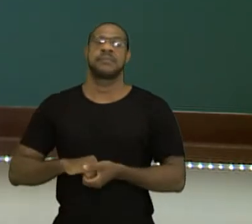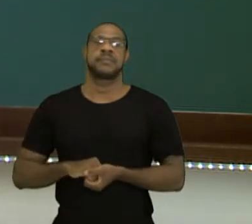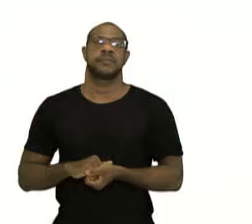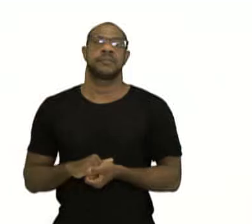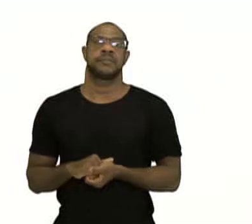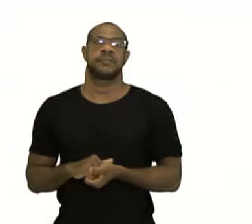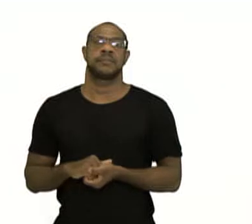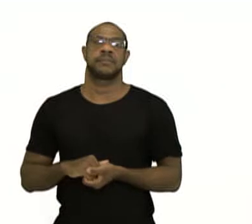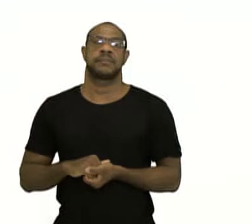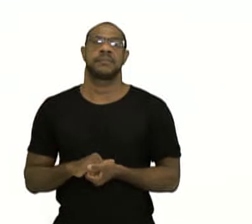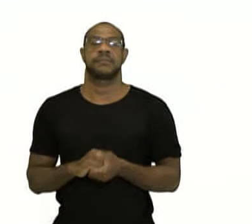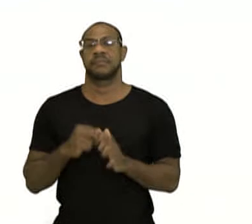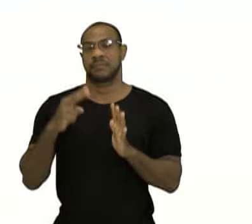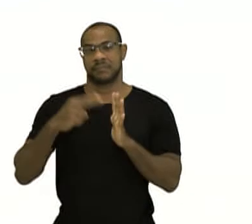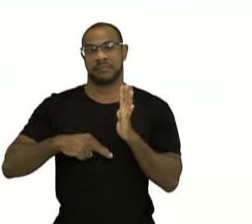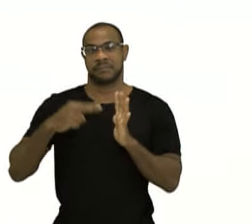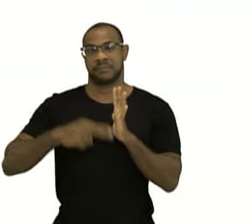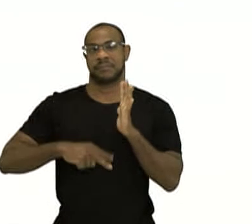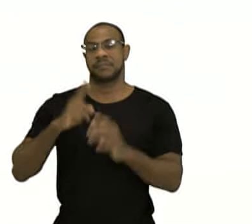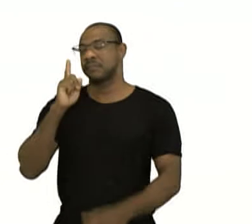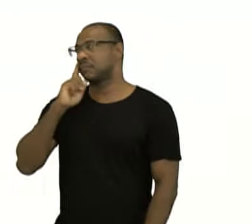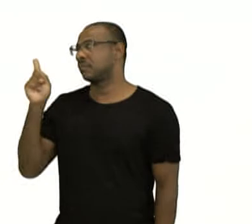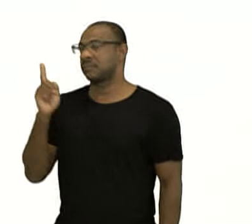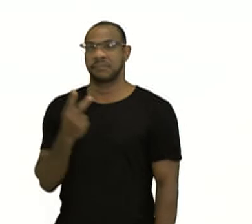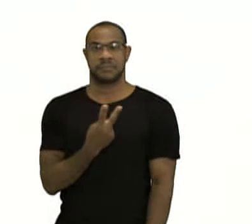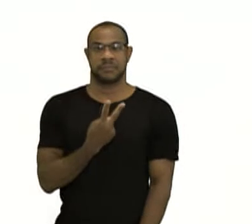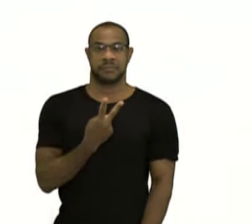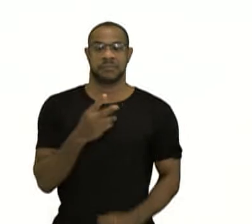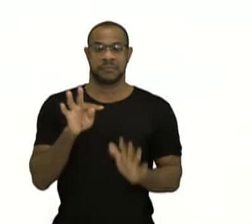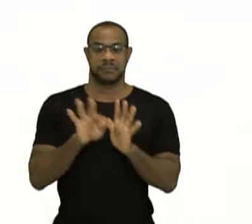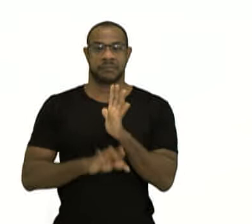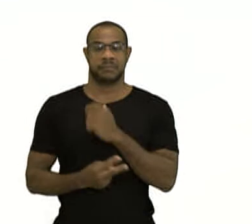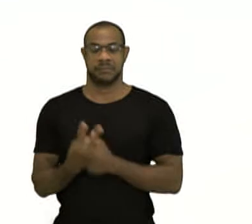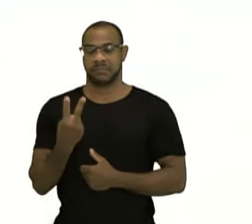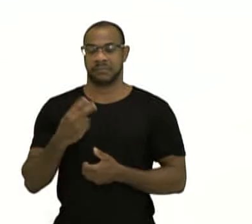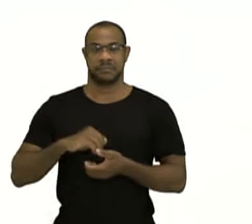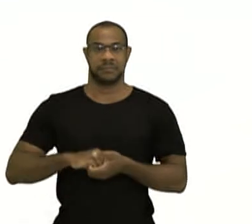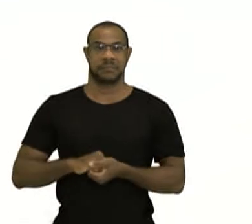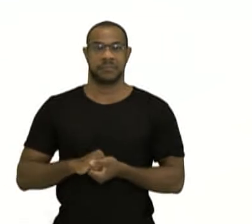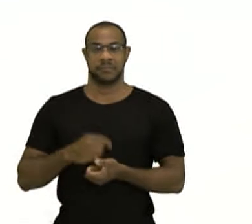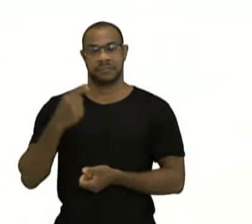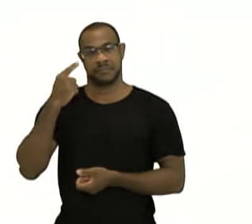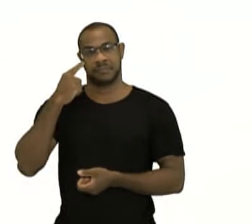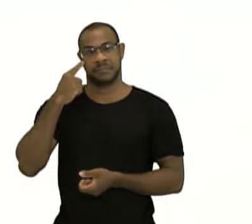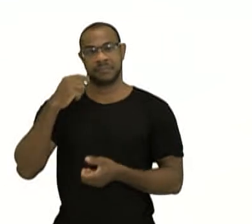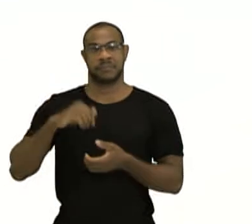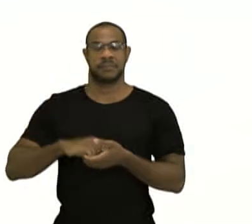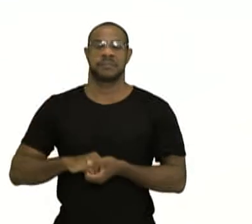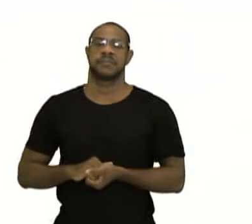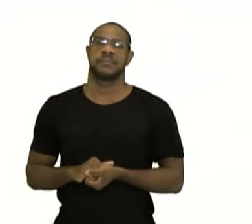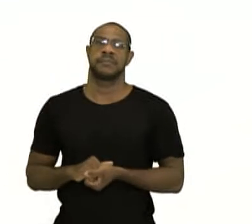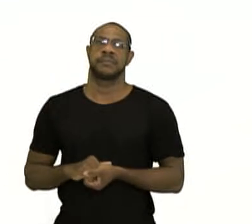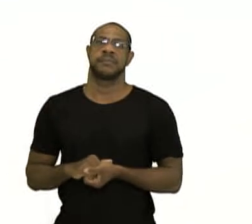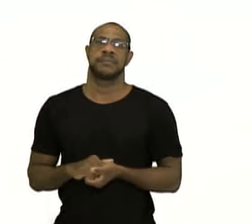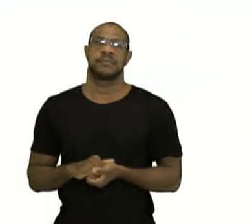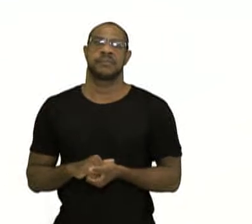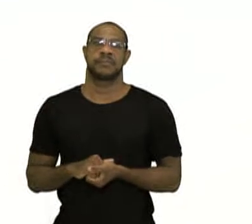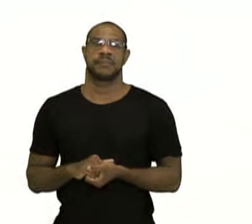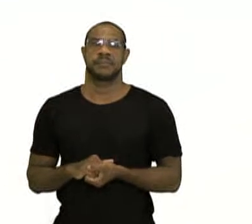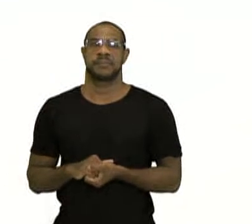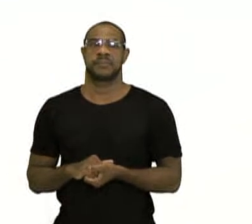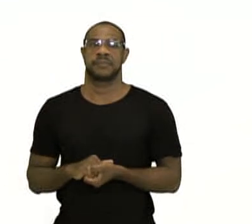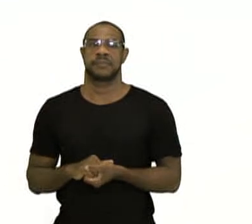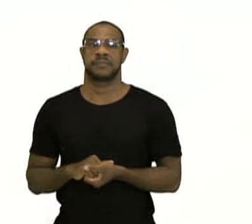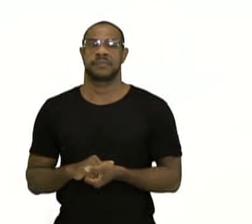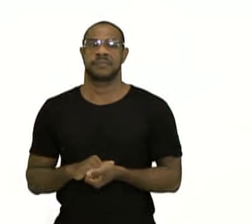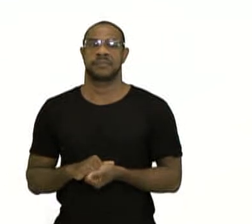Vamos a ler estes dois textos. Vamos a pensar. Si tú pudieras vivir